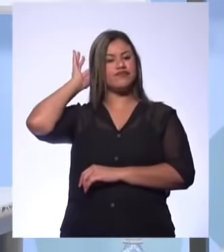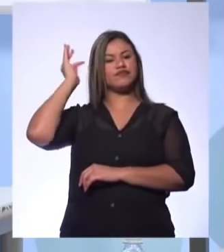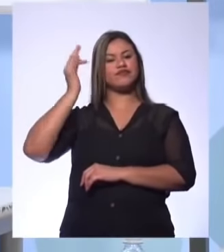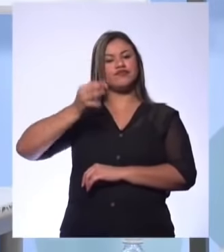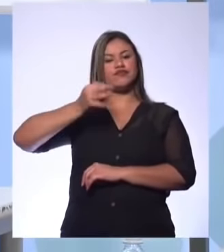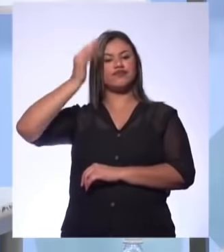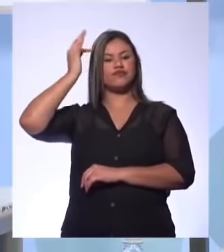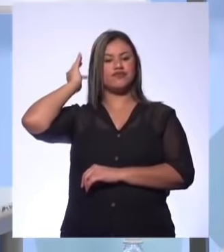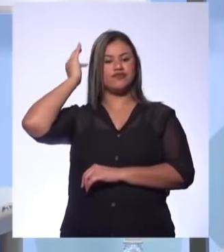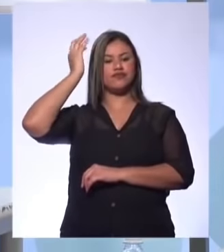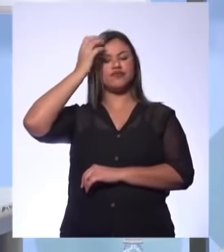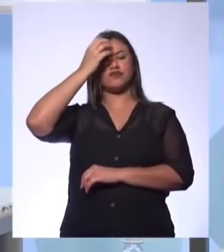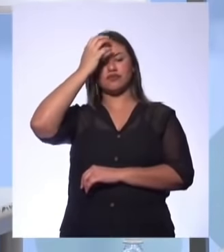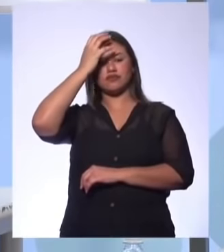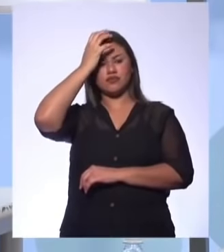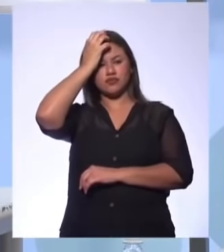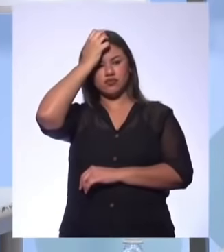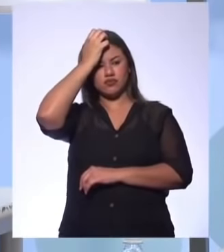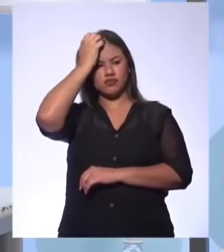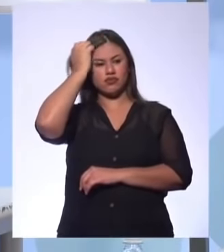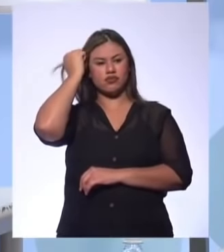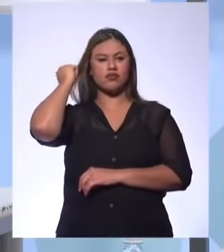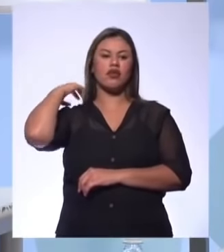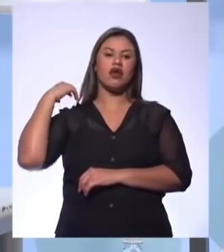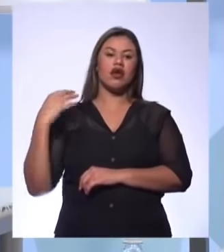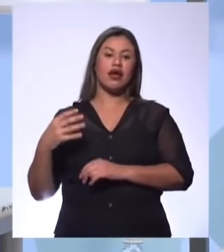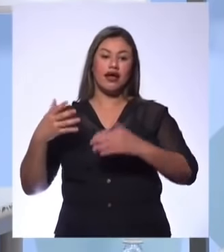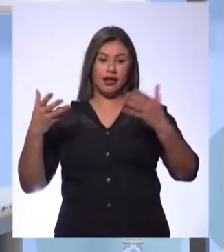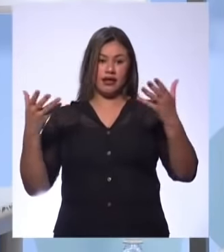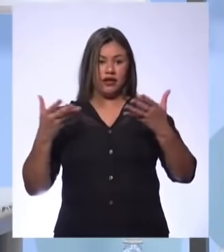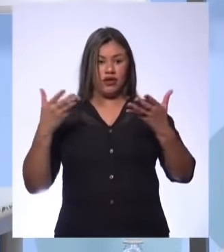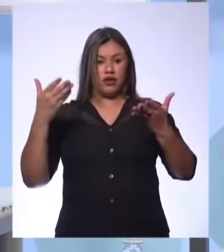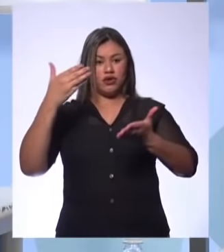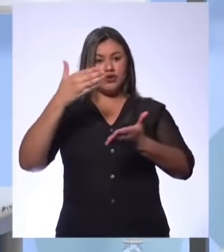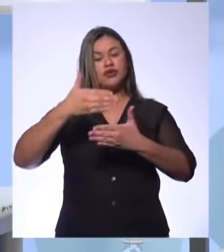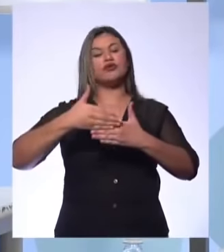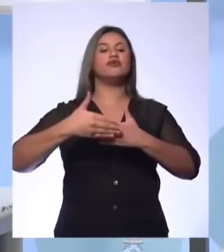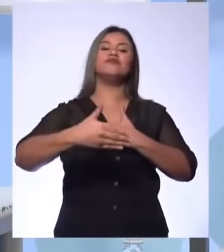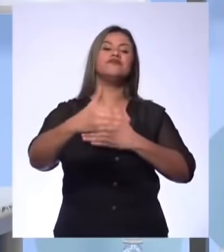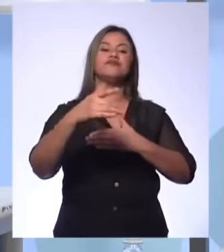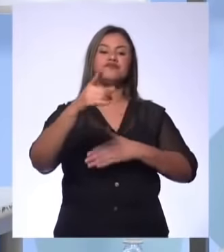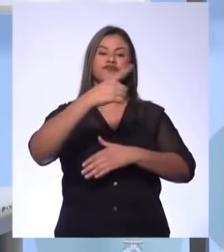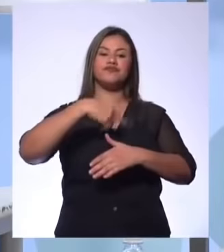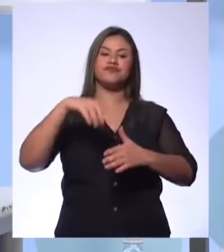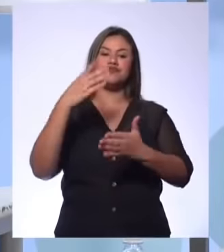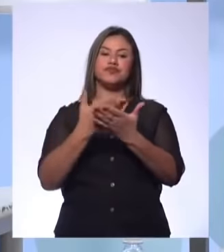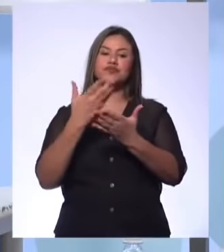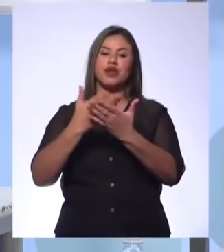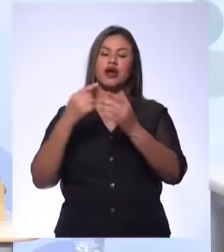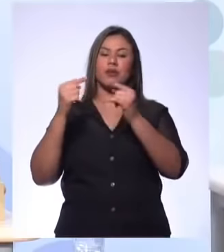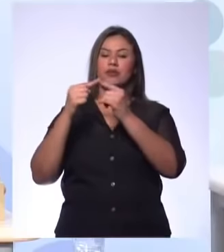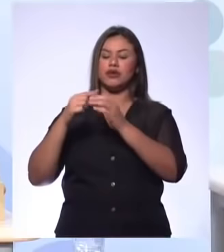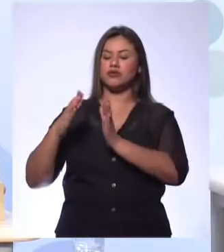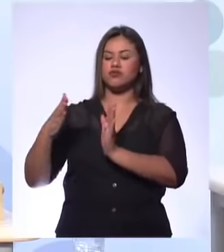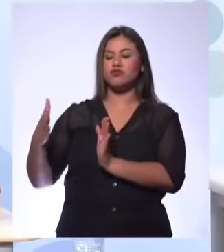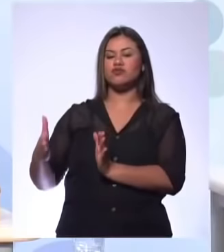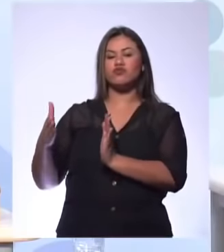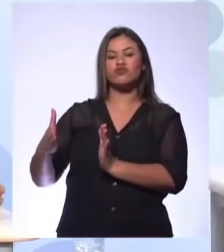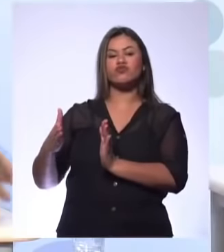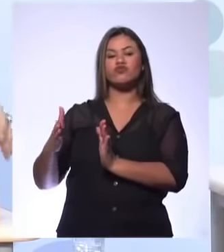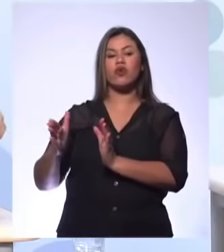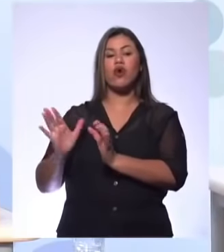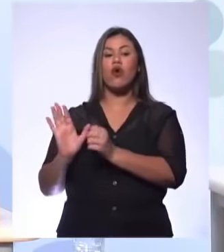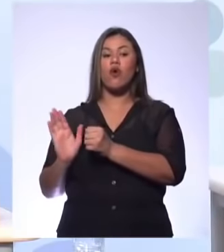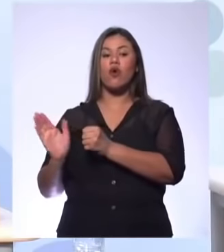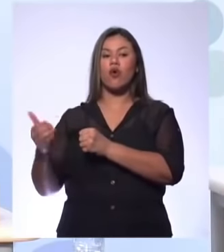outra história. A partir de agora, tudo que nós vamos estudar vai se passar nessa banda. Porque olha só, sexto